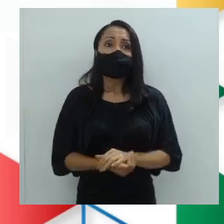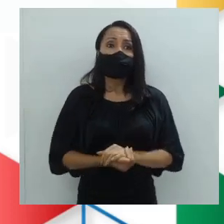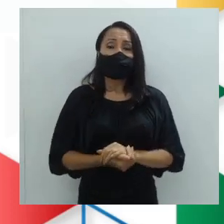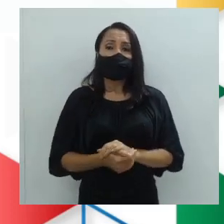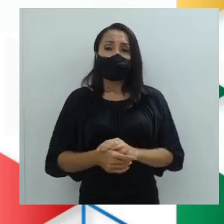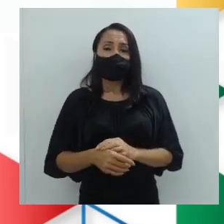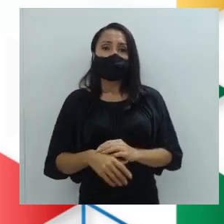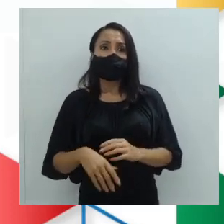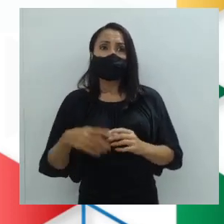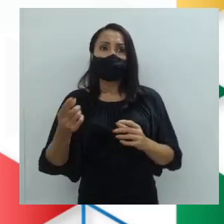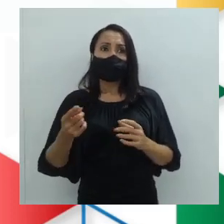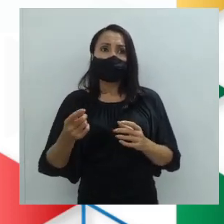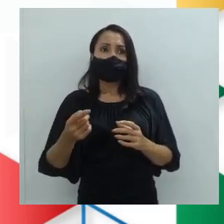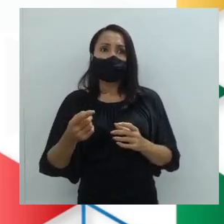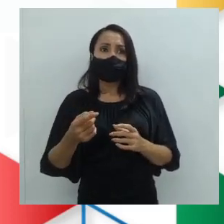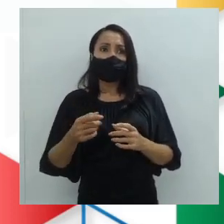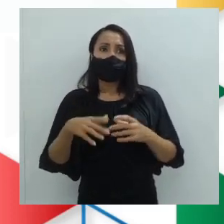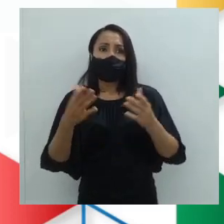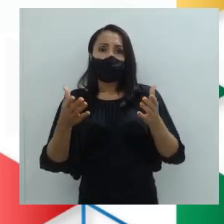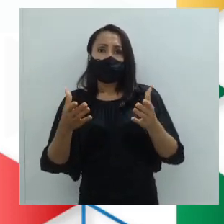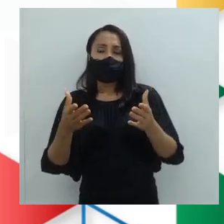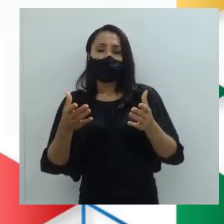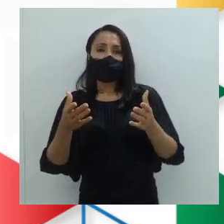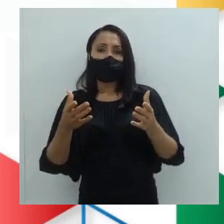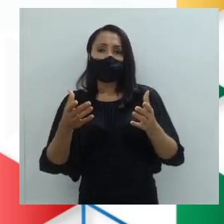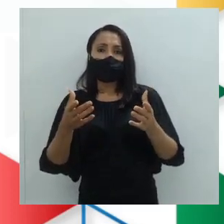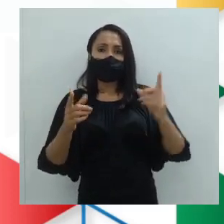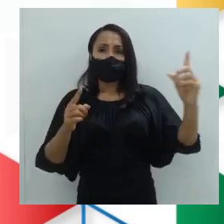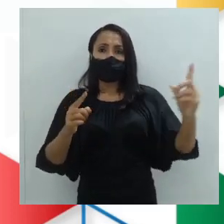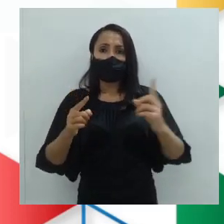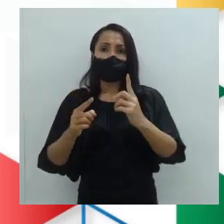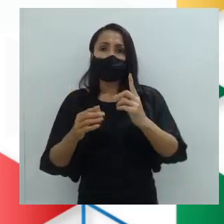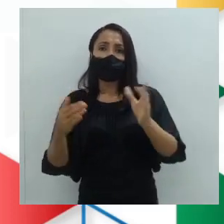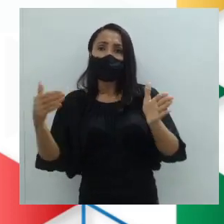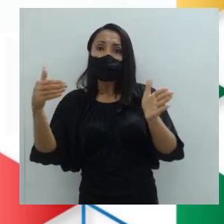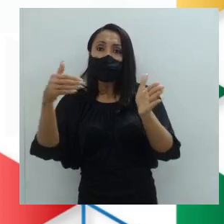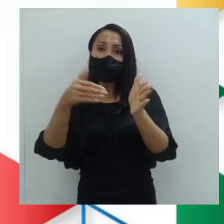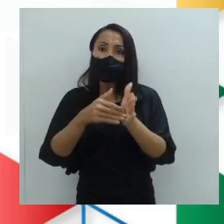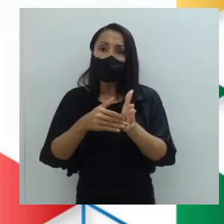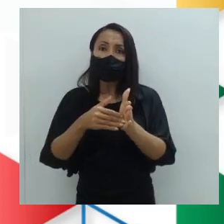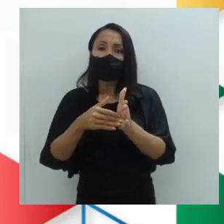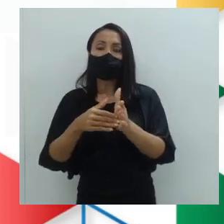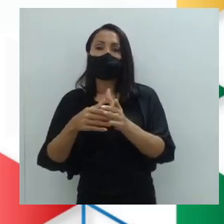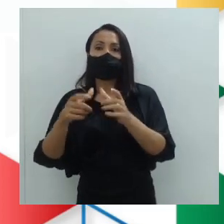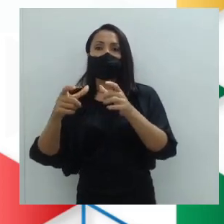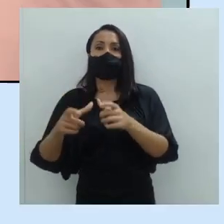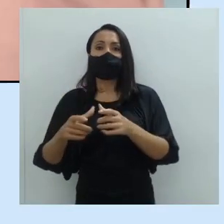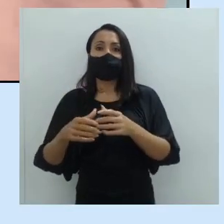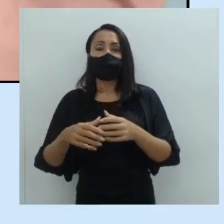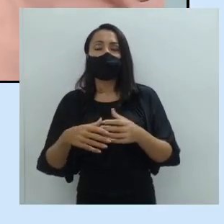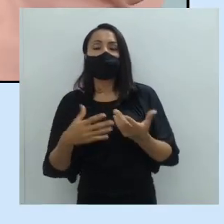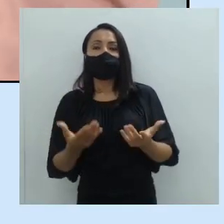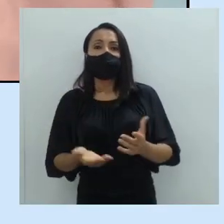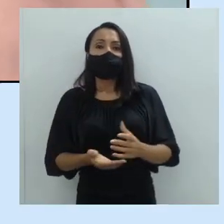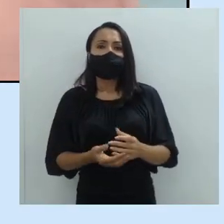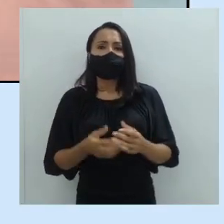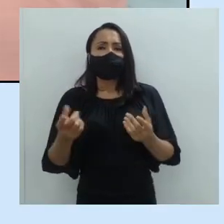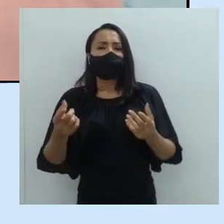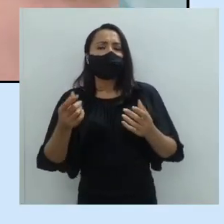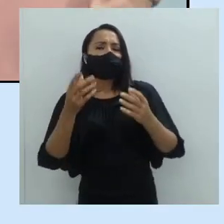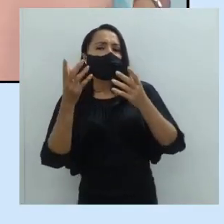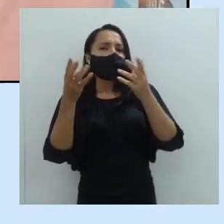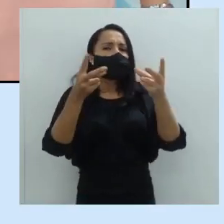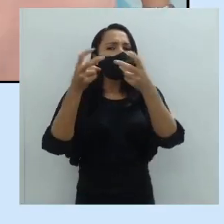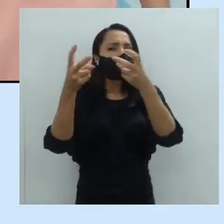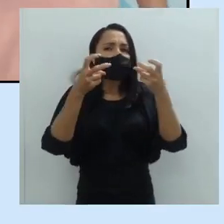chegou em último lugar. Se ele chegou em último lugar, alguém chegou em primeiro lugar. Olhando bem para a